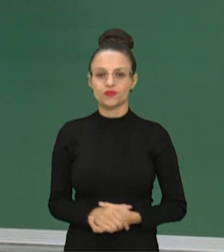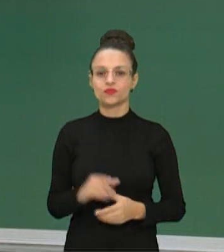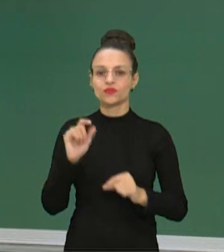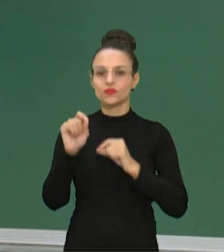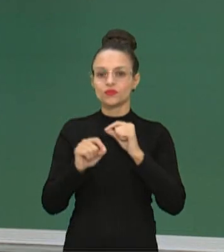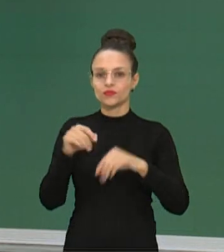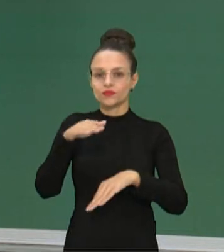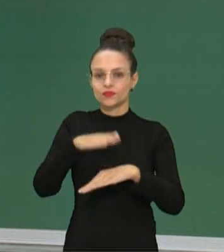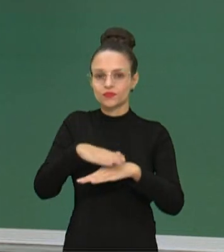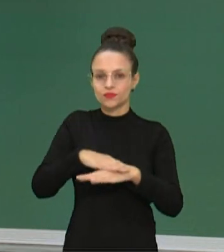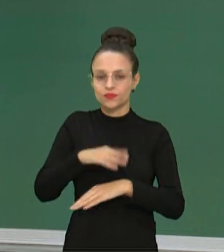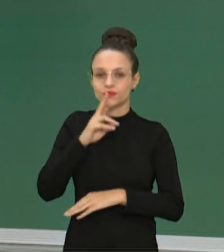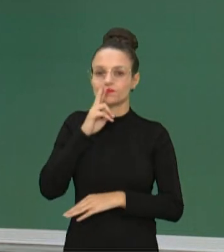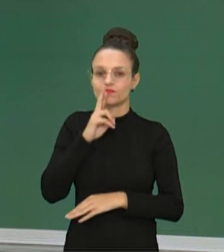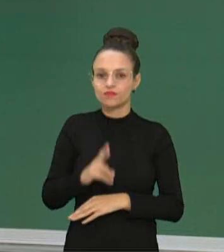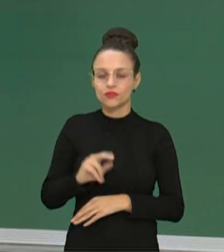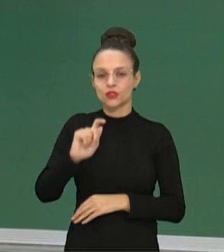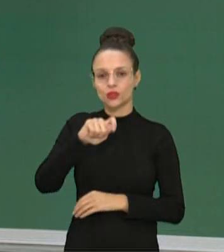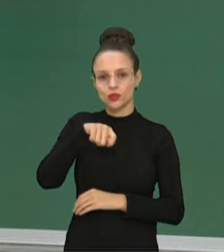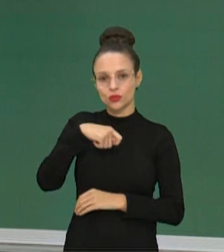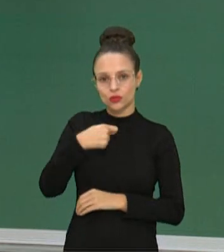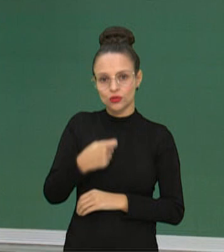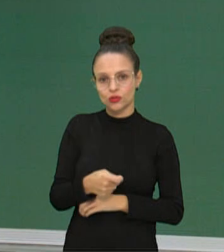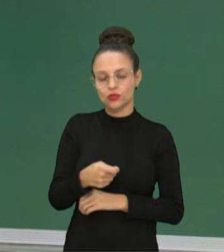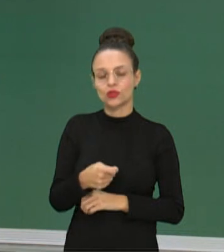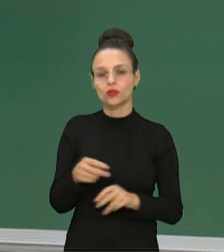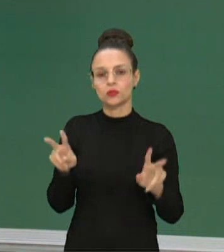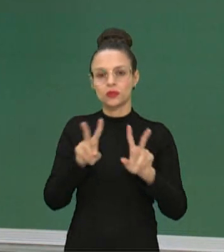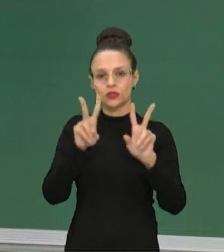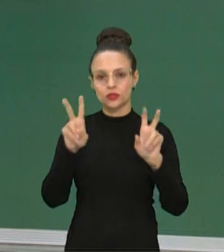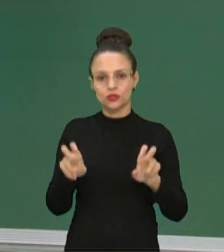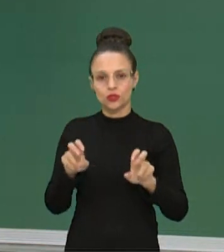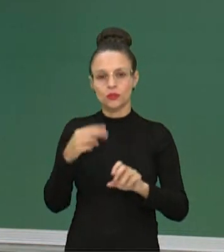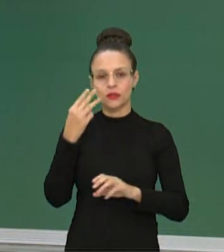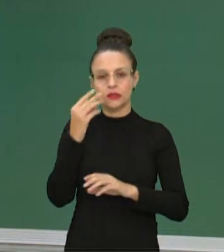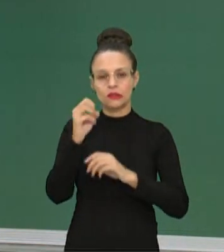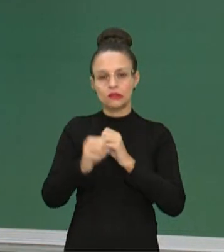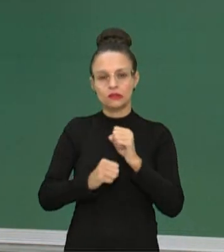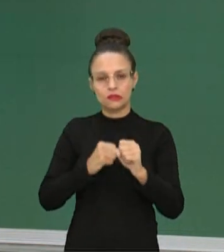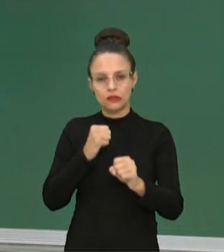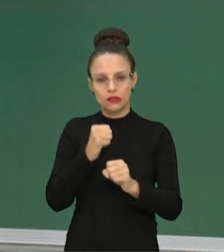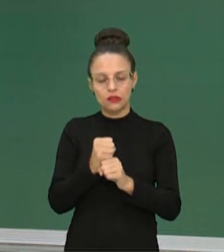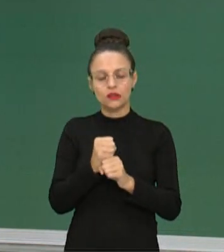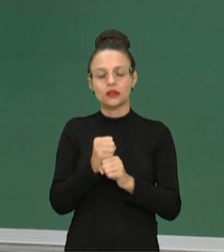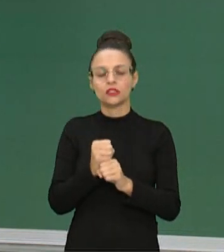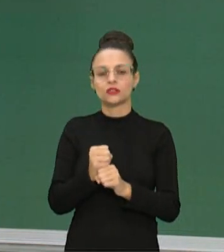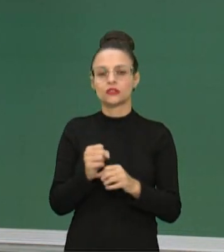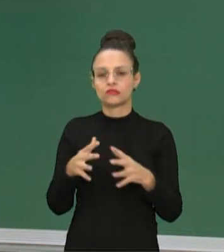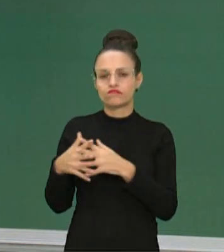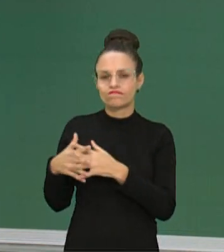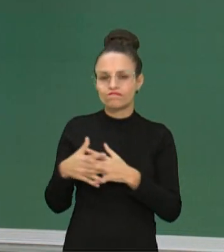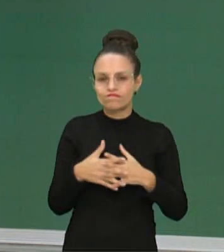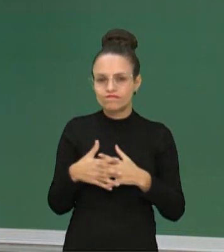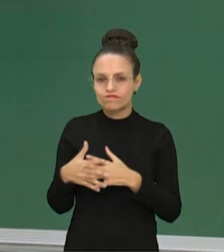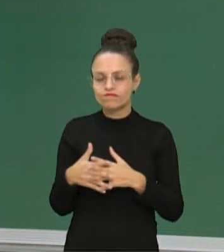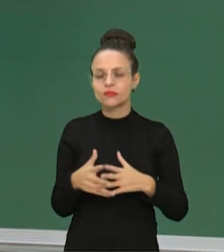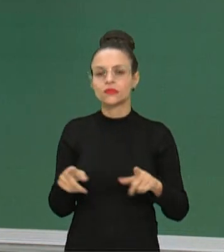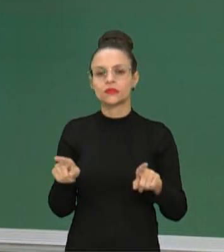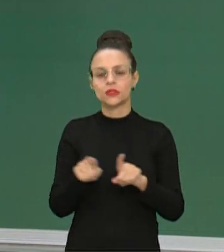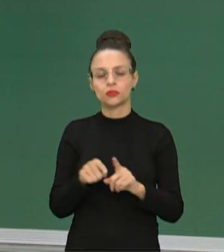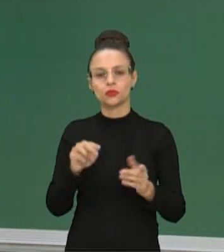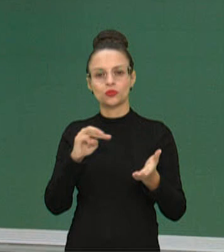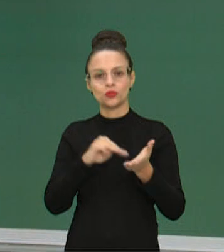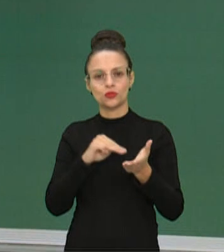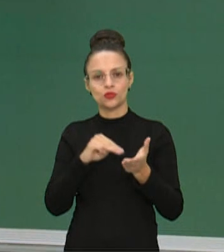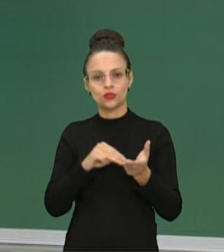O que você respondeu sobre a questão das 3 décadas do conflito e os motivos para a